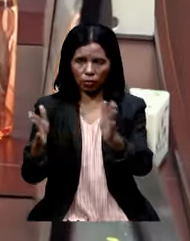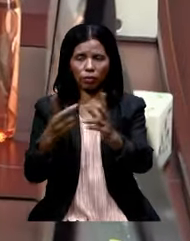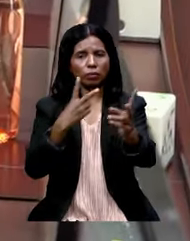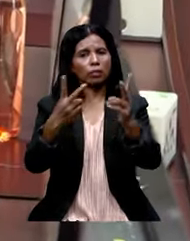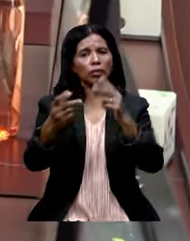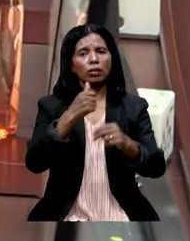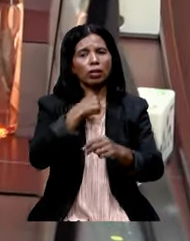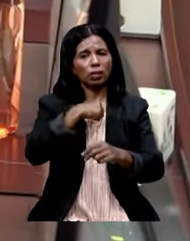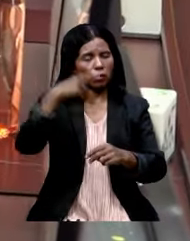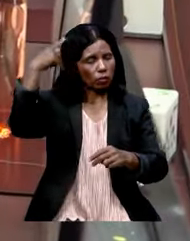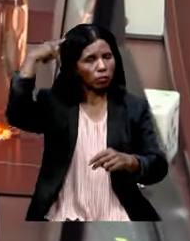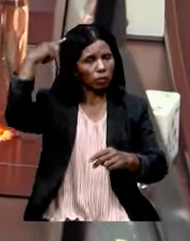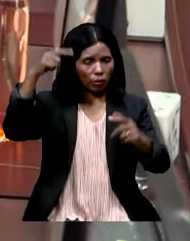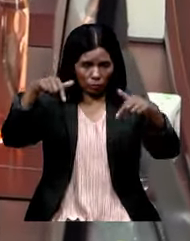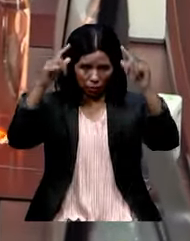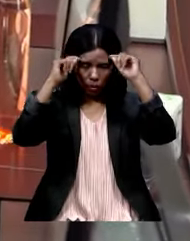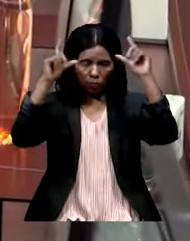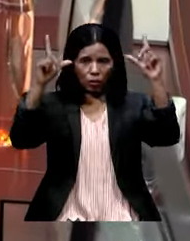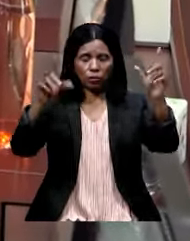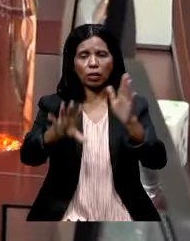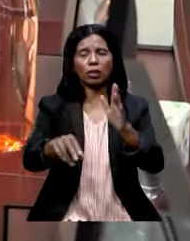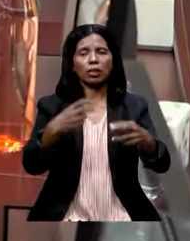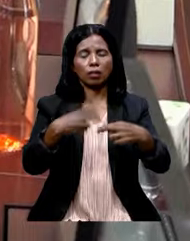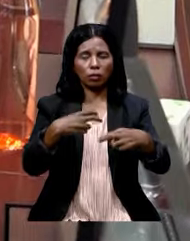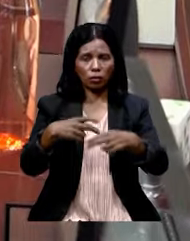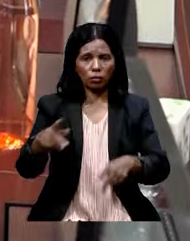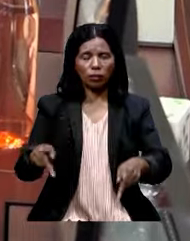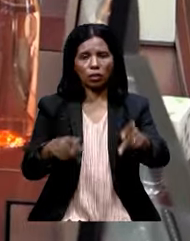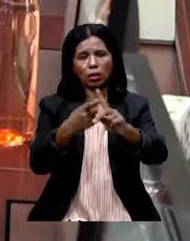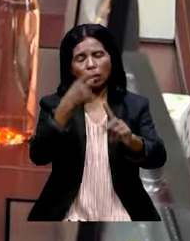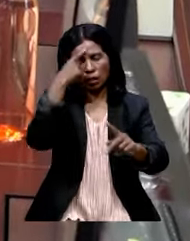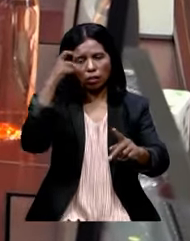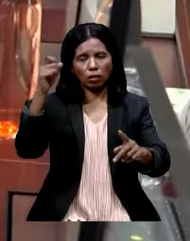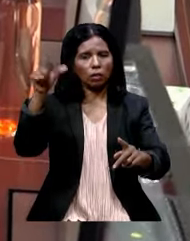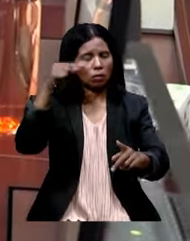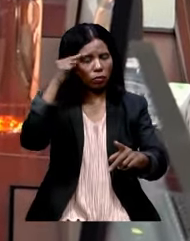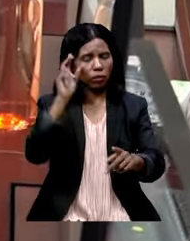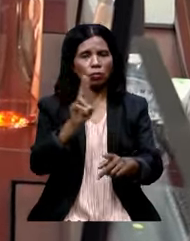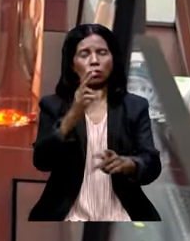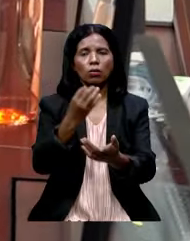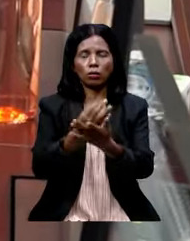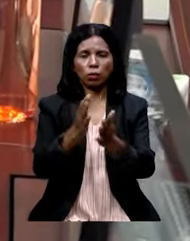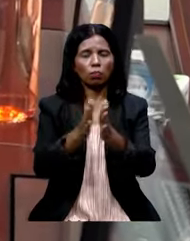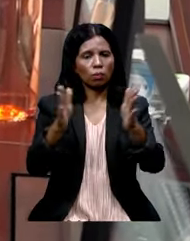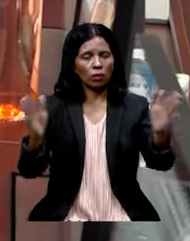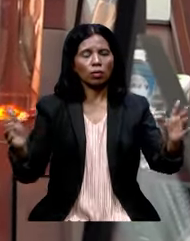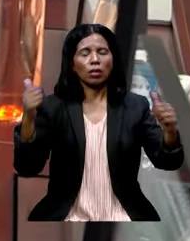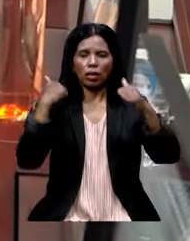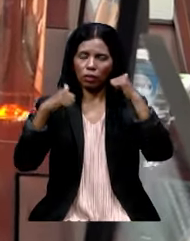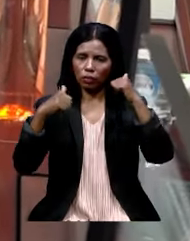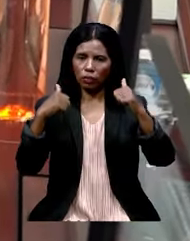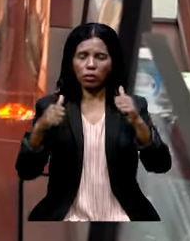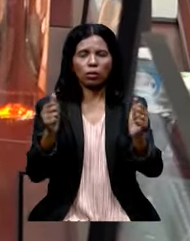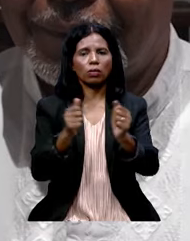ao Papa Francisco mai Timor-Leste, retan crítica russi público, tamba considera governo gasta o sambotliu, ba atividade